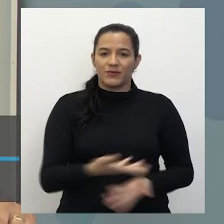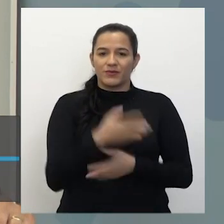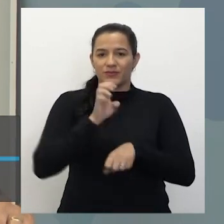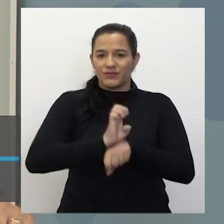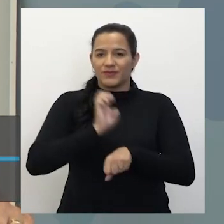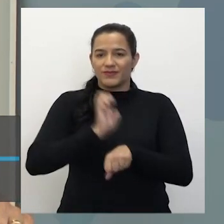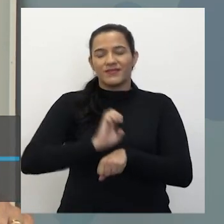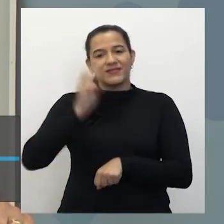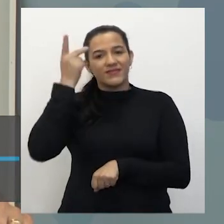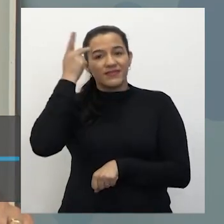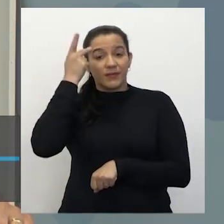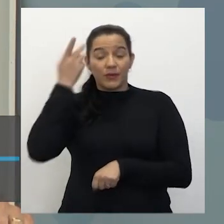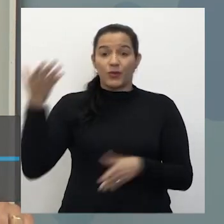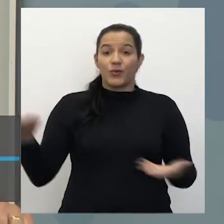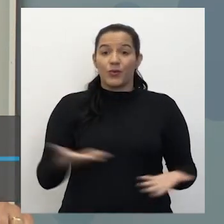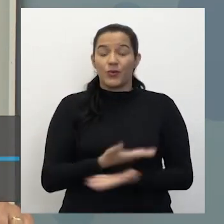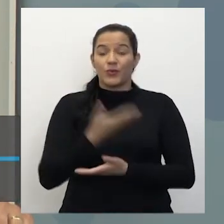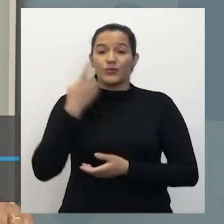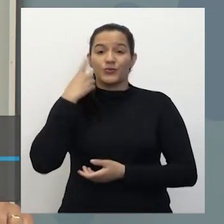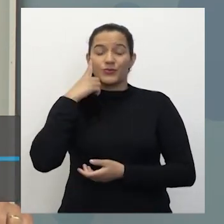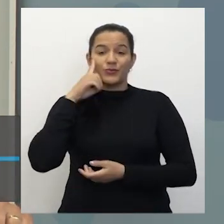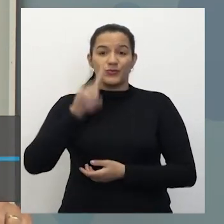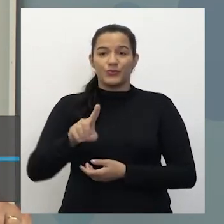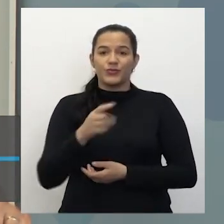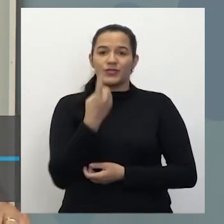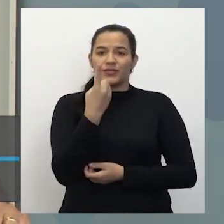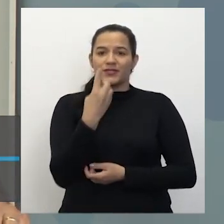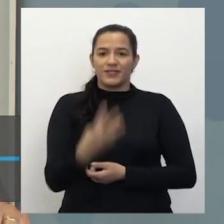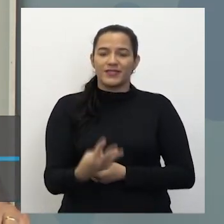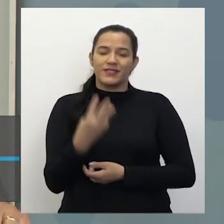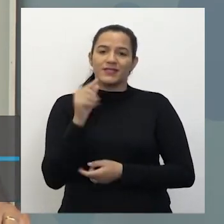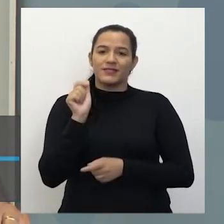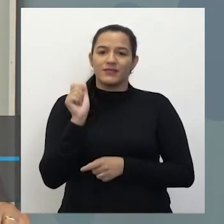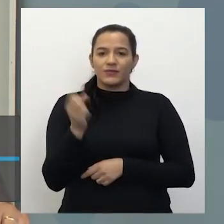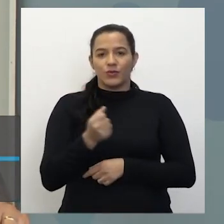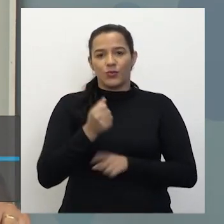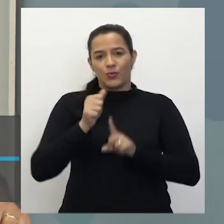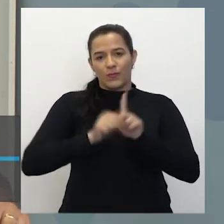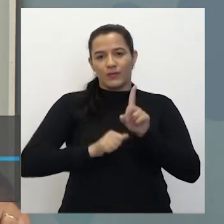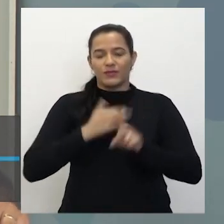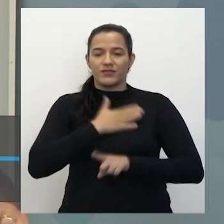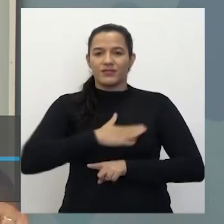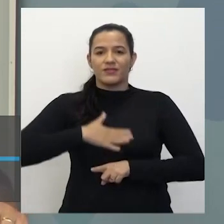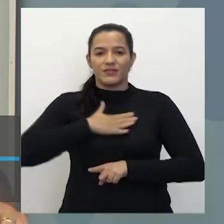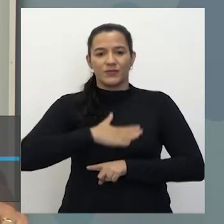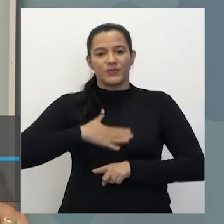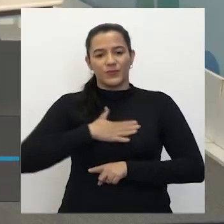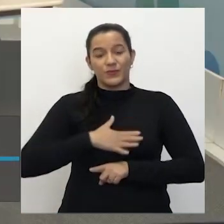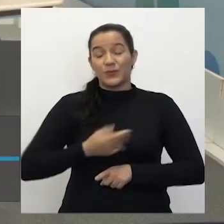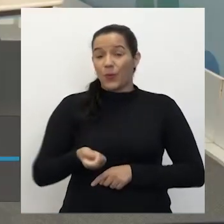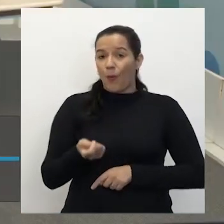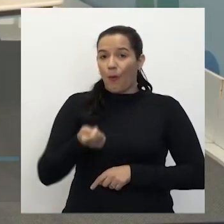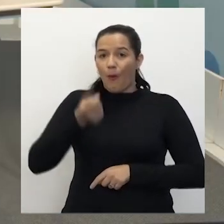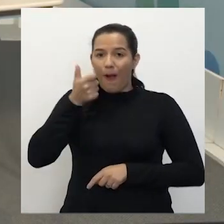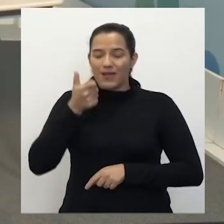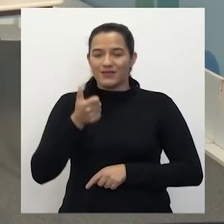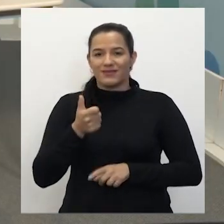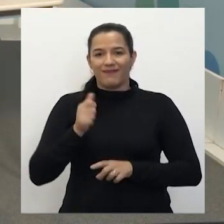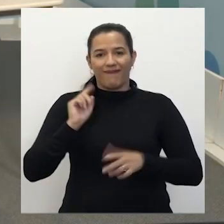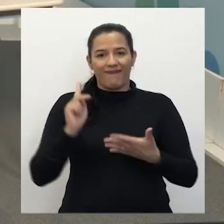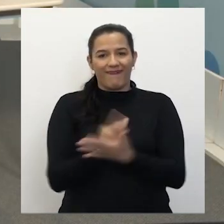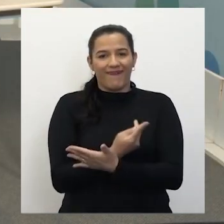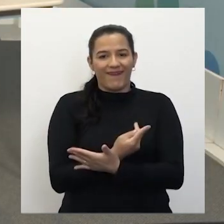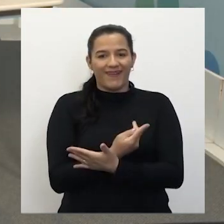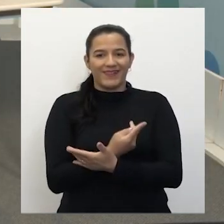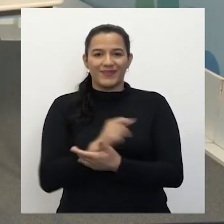Estamos aqui hoje no dia 13 de agosto de 2020. Nossa, eu ia errar o ano, meu Deus, estou ficando meio louco. 21, você ia falar?